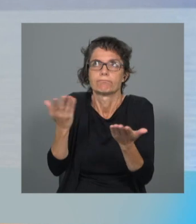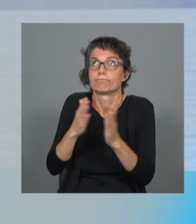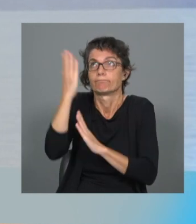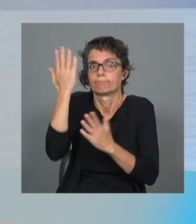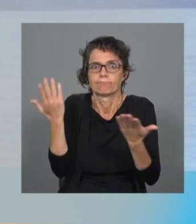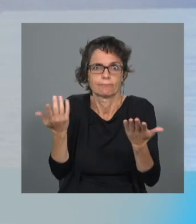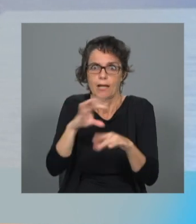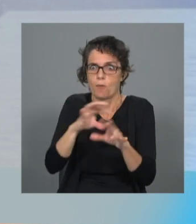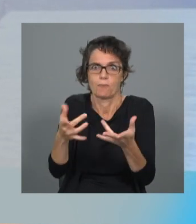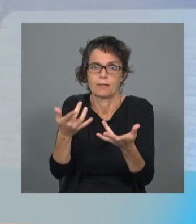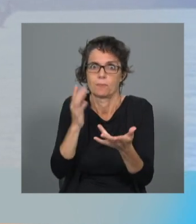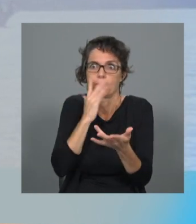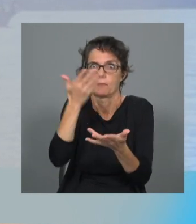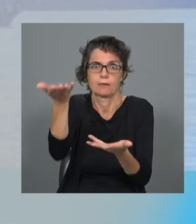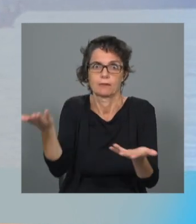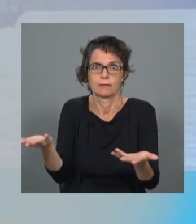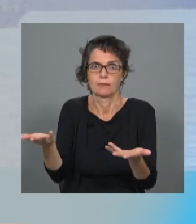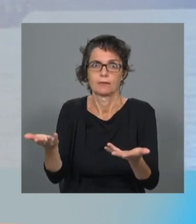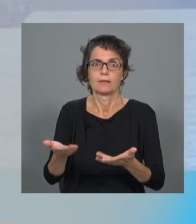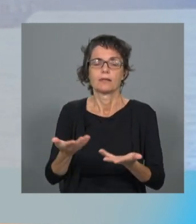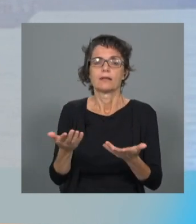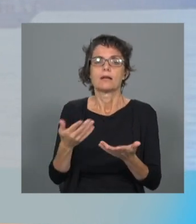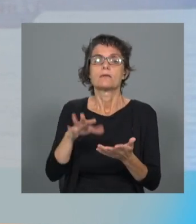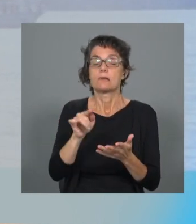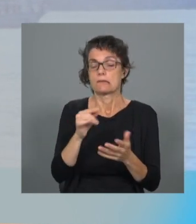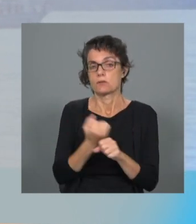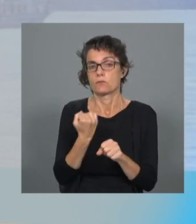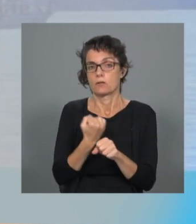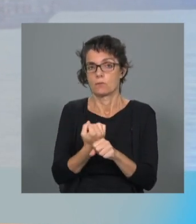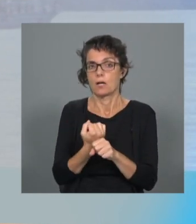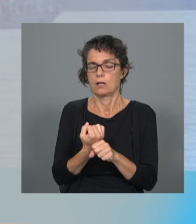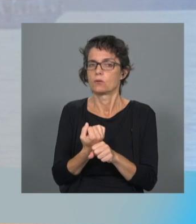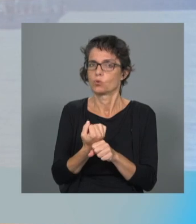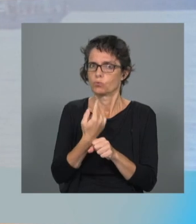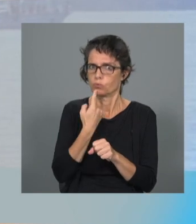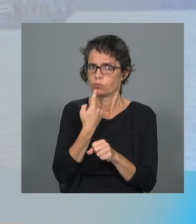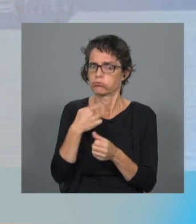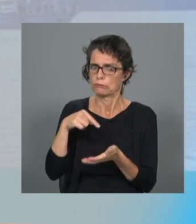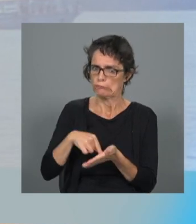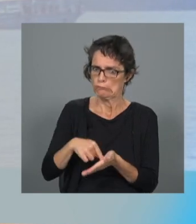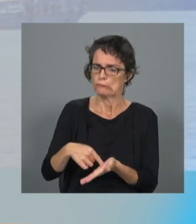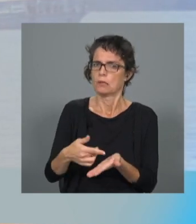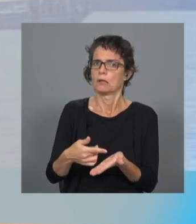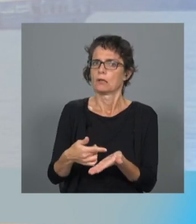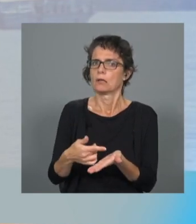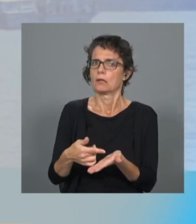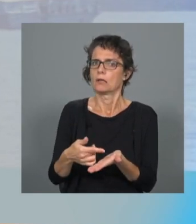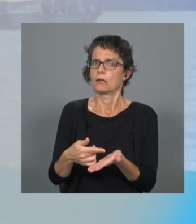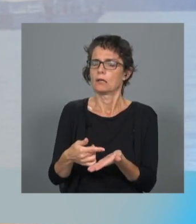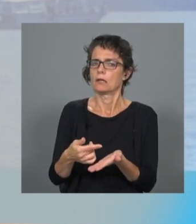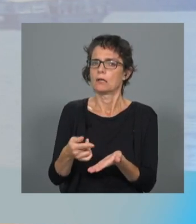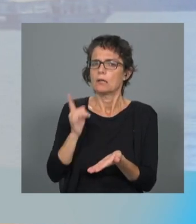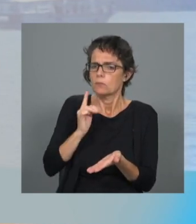nos vai fazer perceber se isso é possível ou não, mas de facto é um trabalho exigente e cada vez mais é exigente